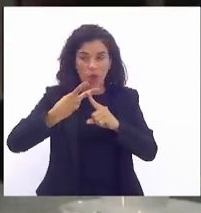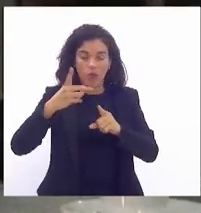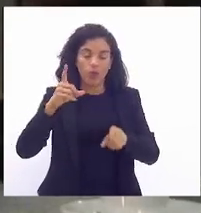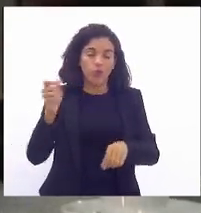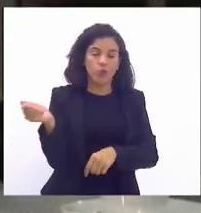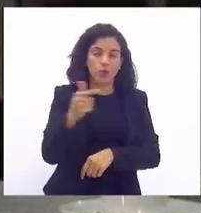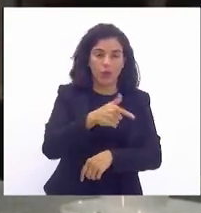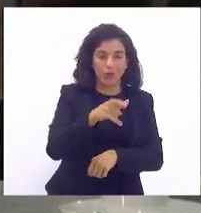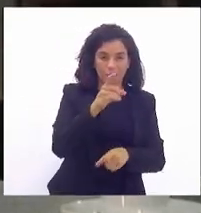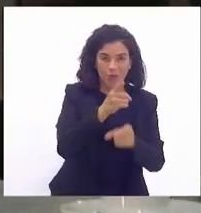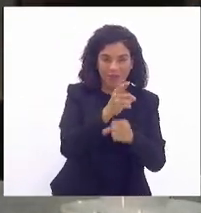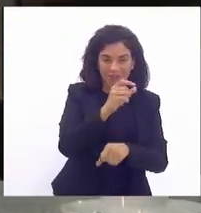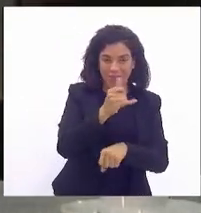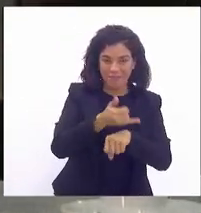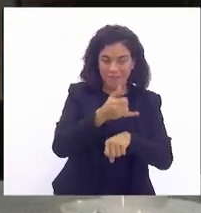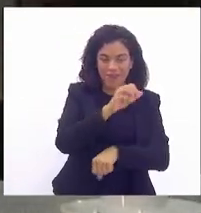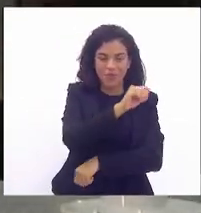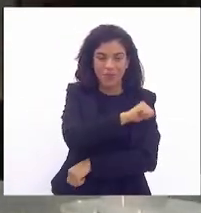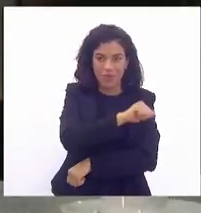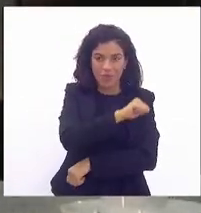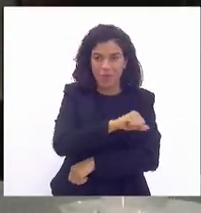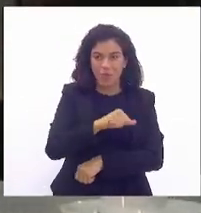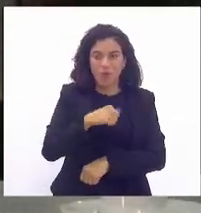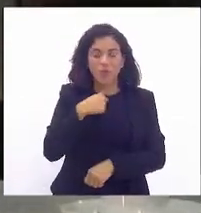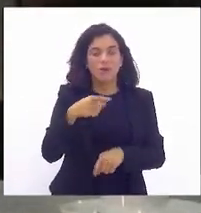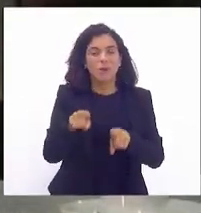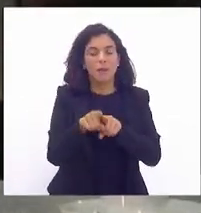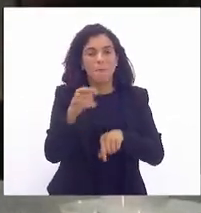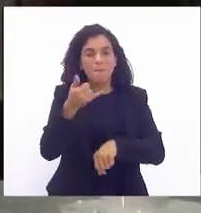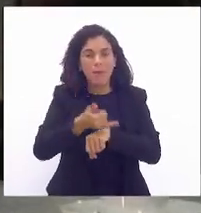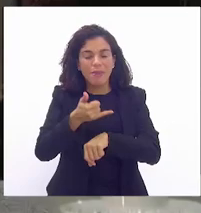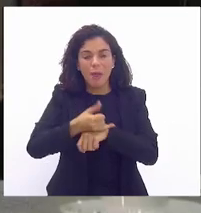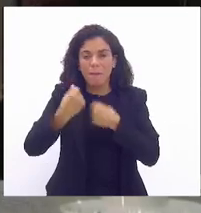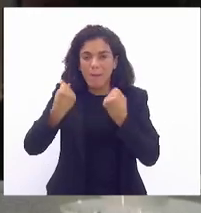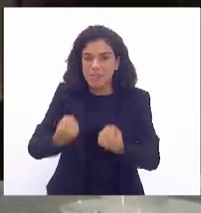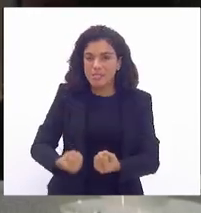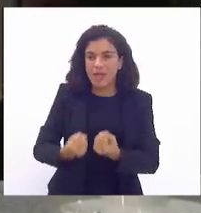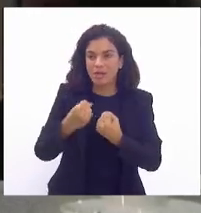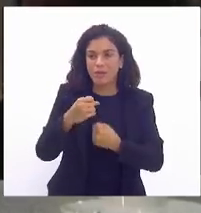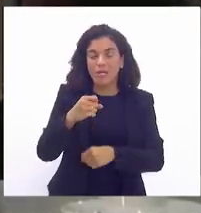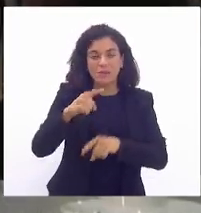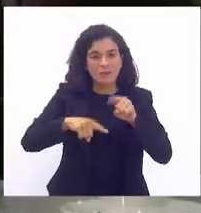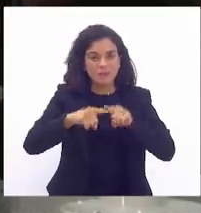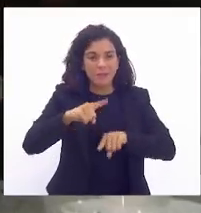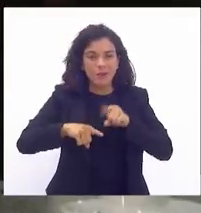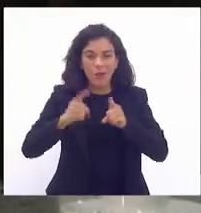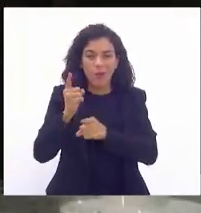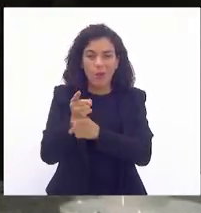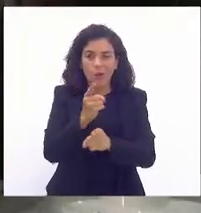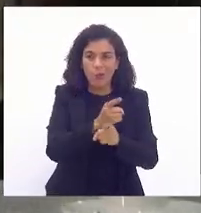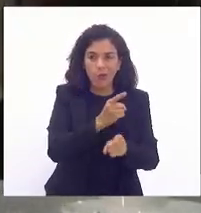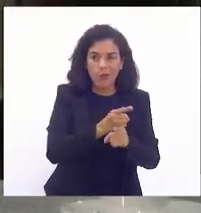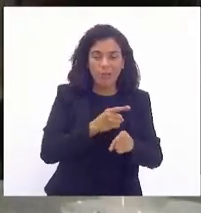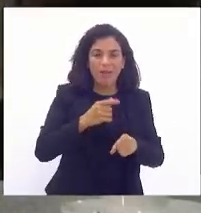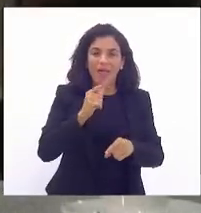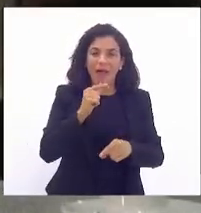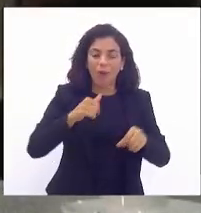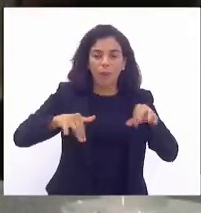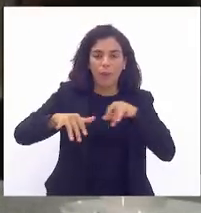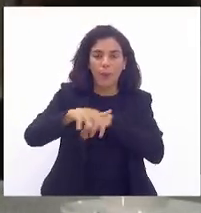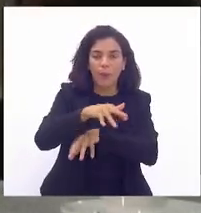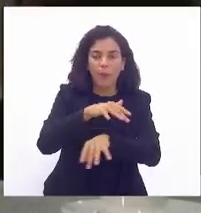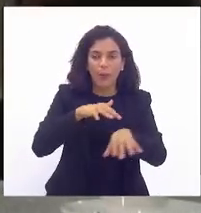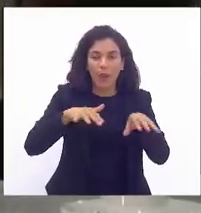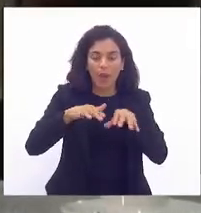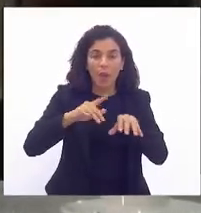Rio. Inclusive um monte de metal pesado. Eles encontraram também que esses materiais, eles dissociam na água, então causa, além